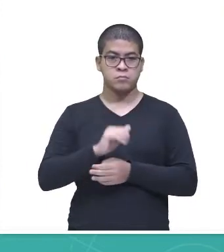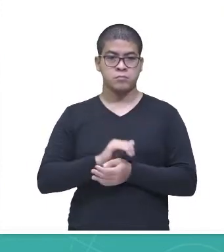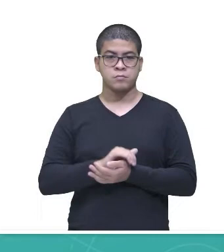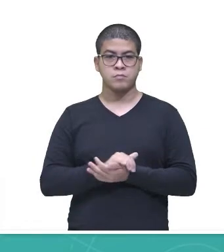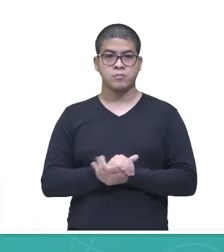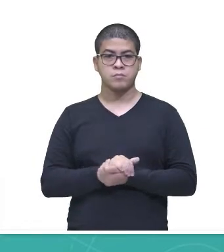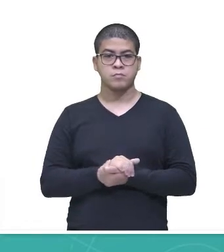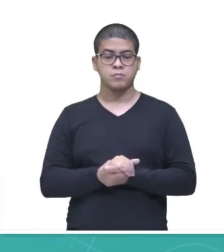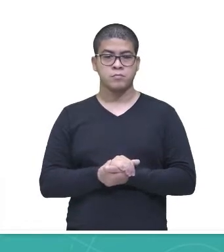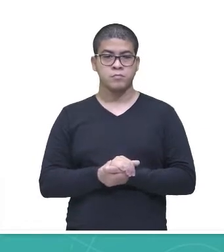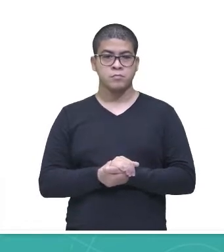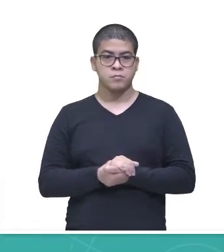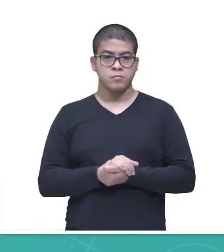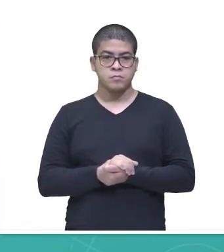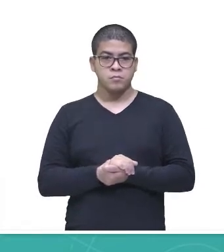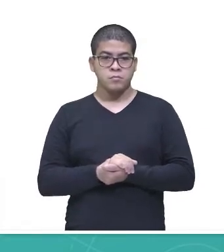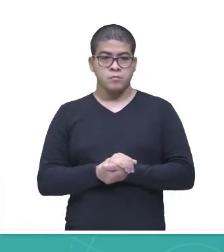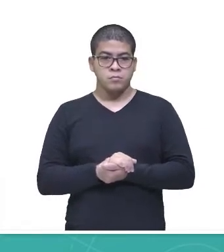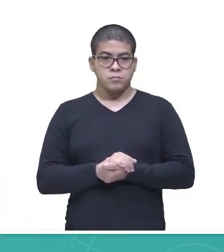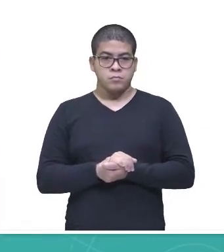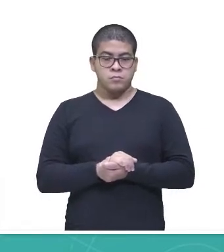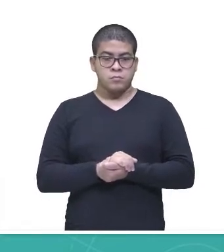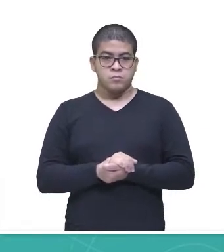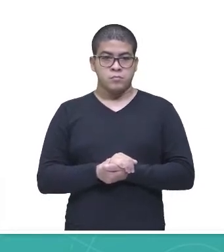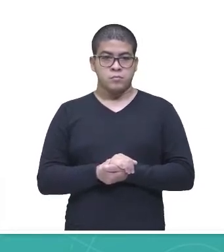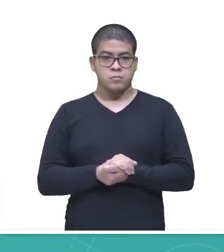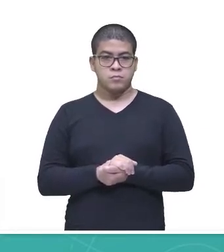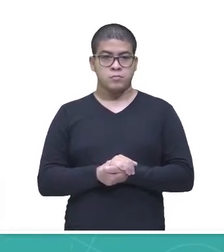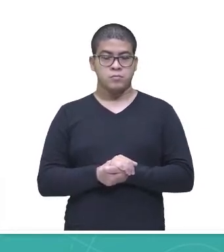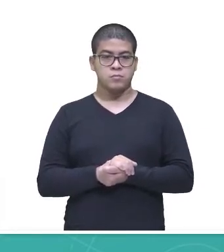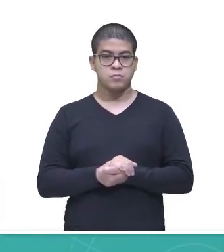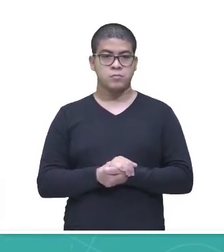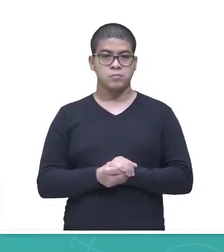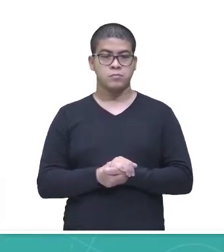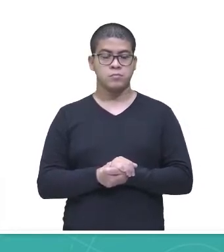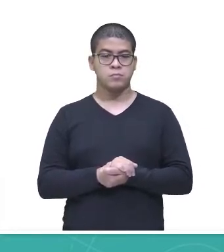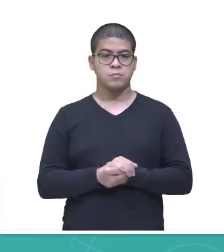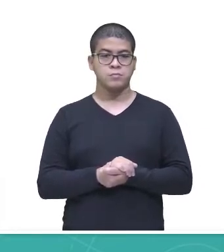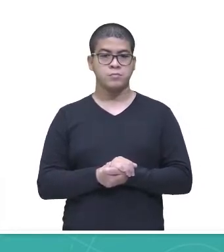graus para a gente subtrair depois com o 34.